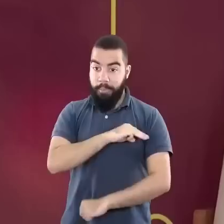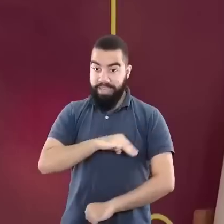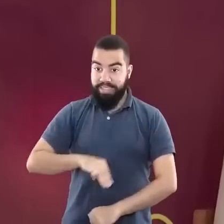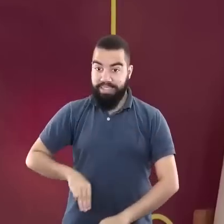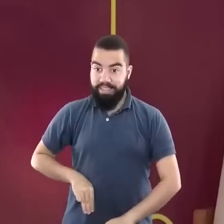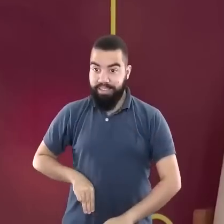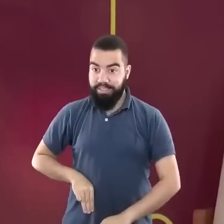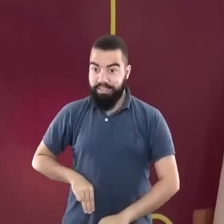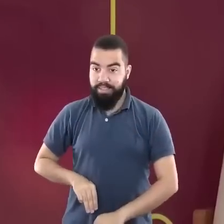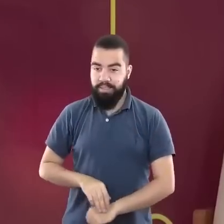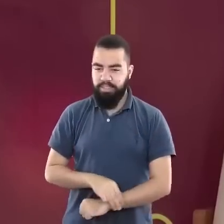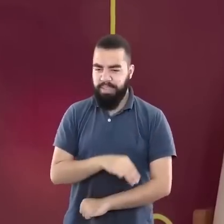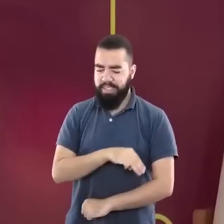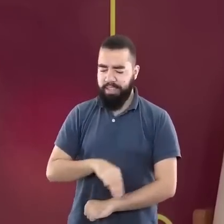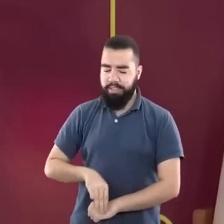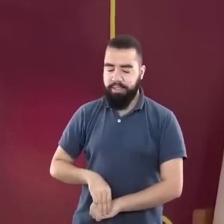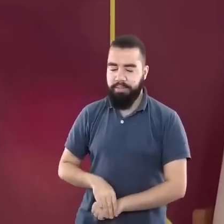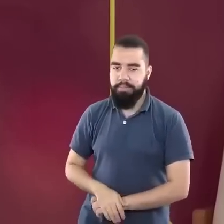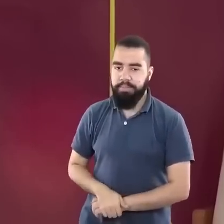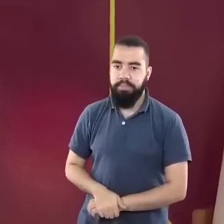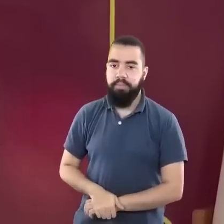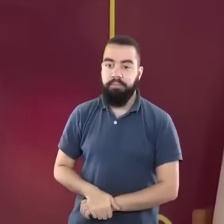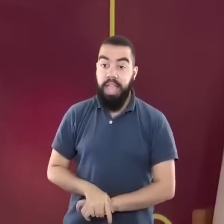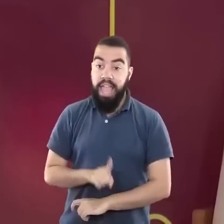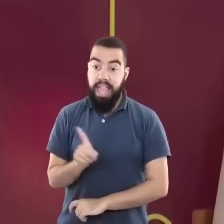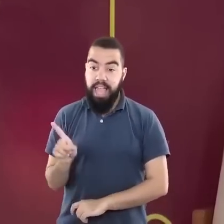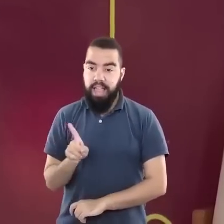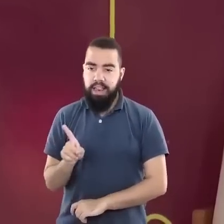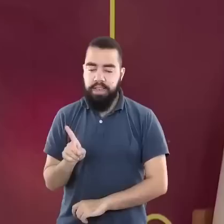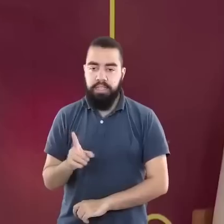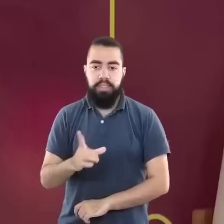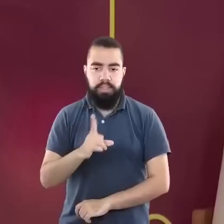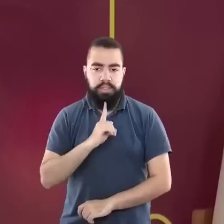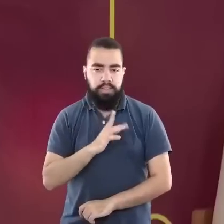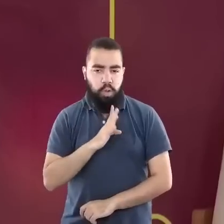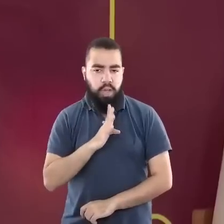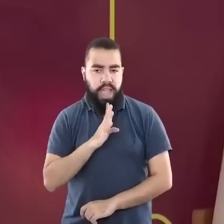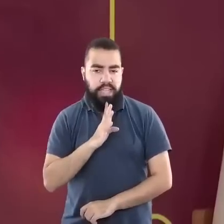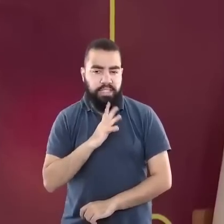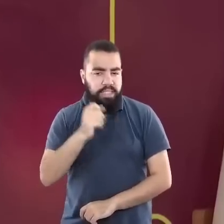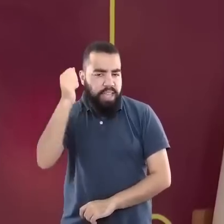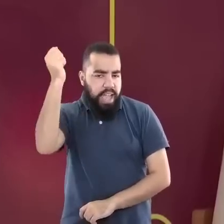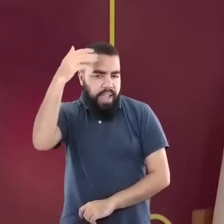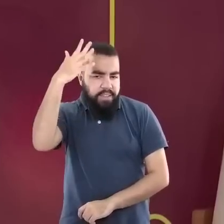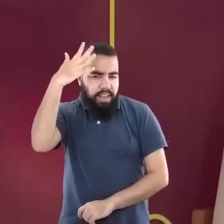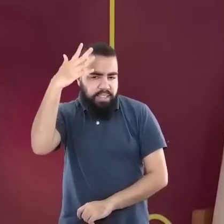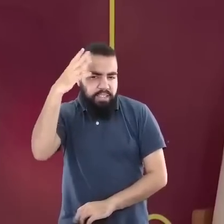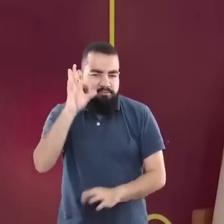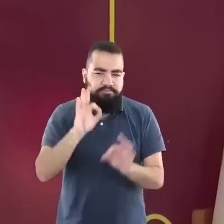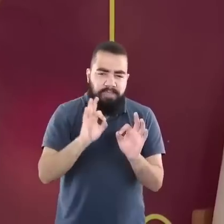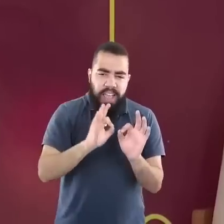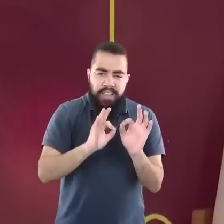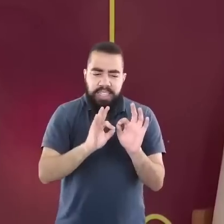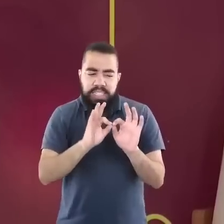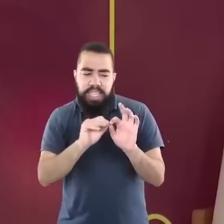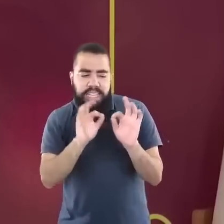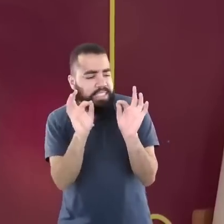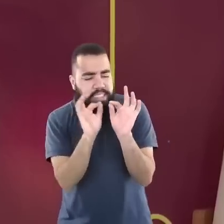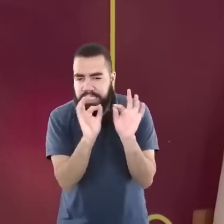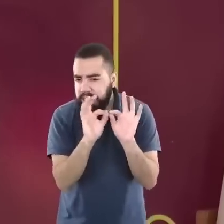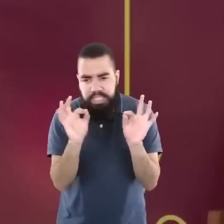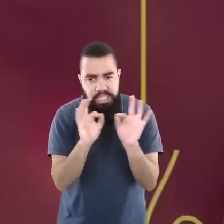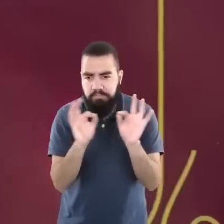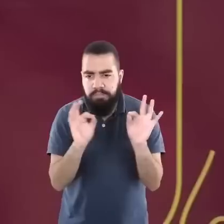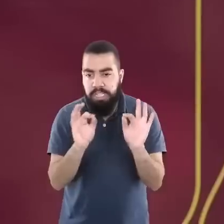eles têm uma revelação fragmentada parcial Eles não têm Bíblia eles não têm escritura